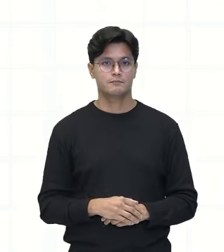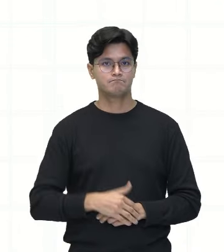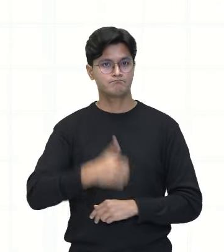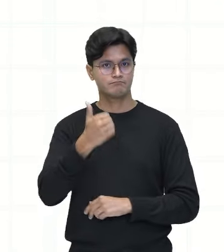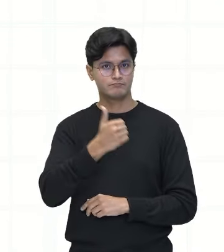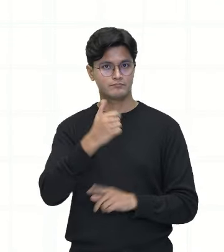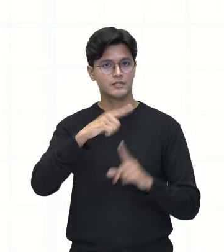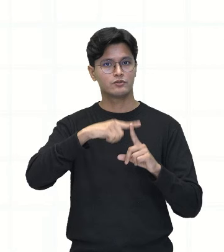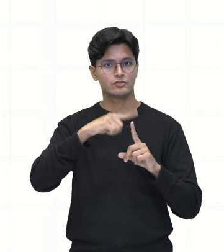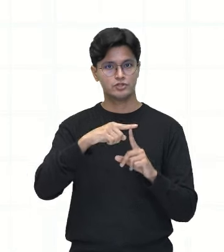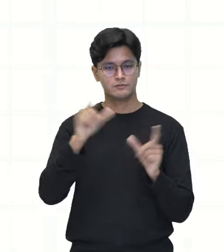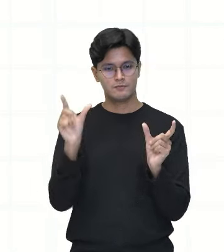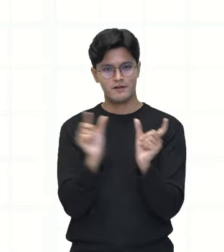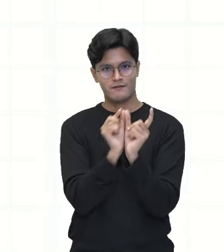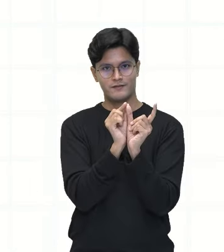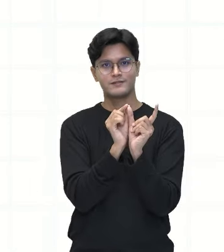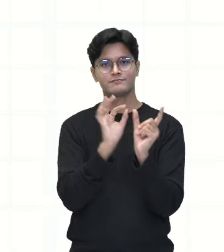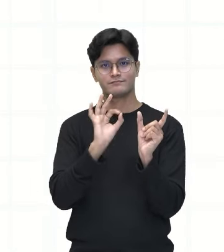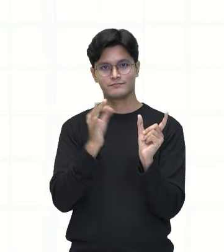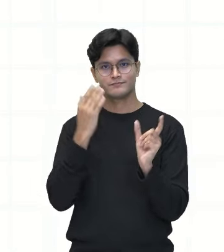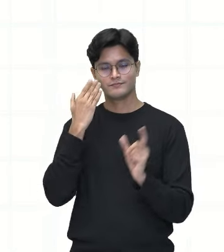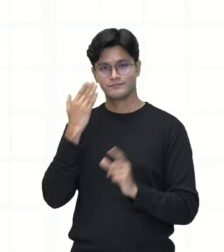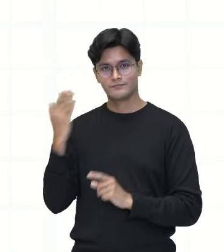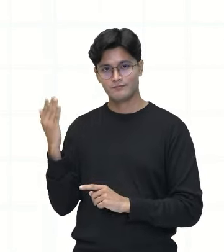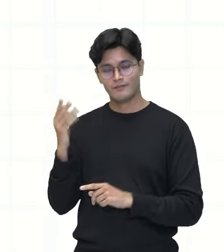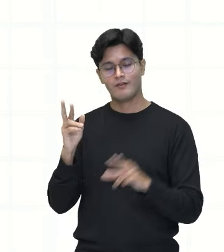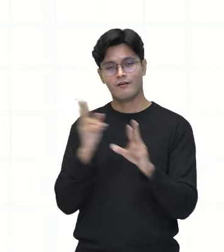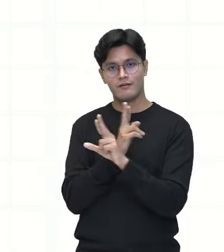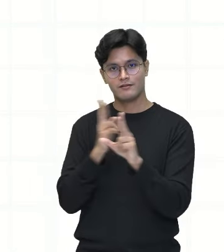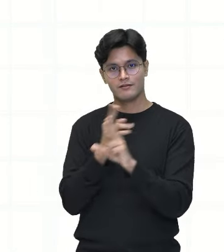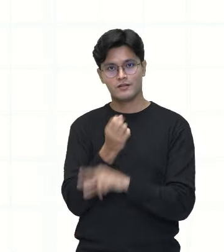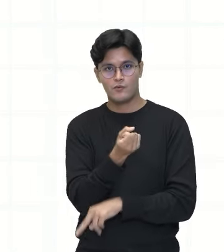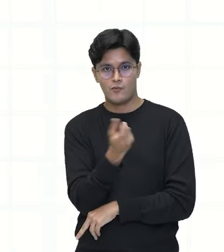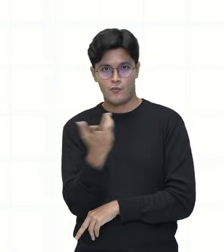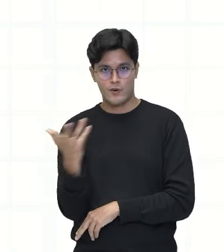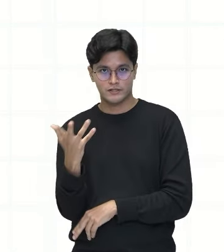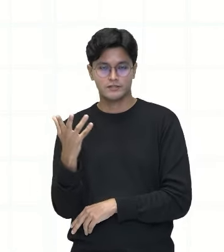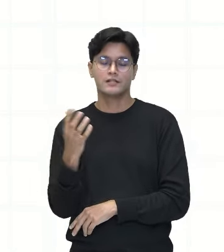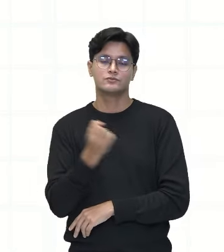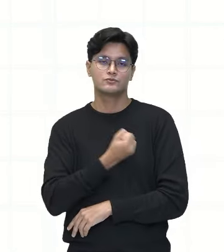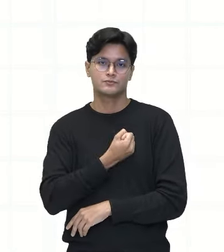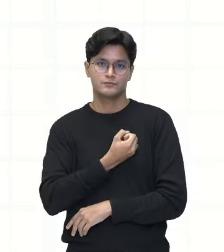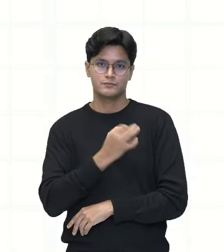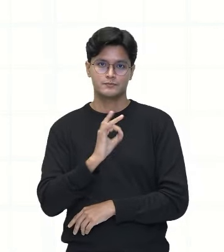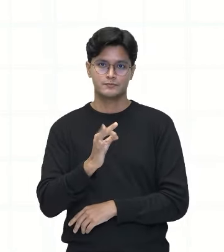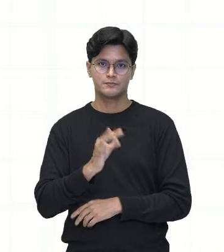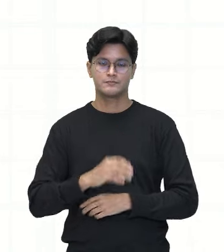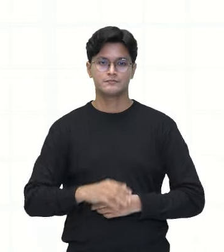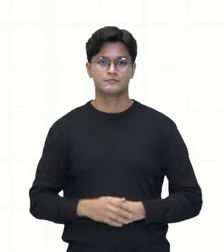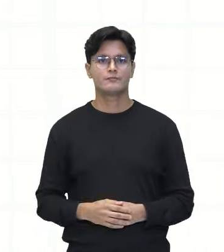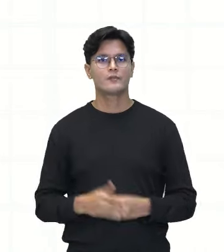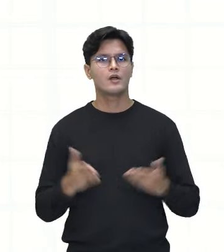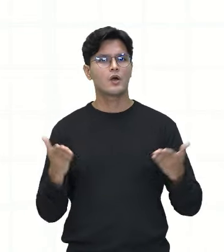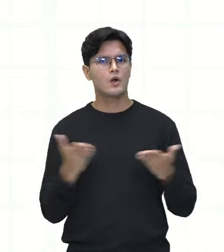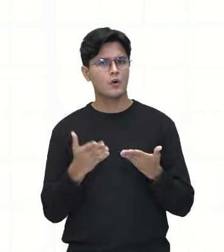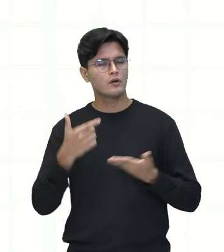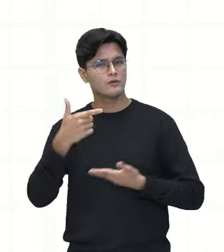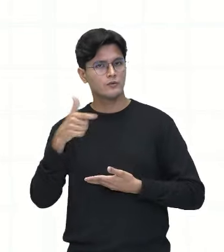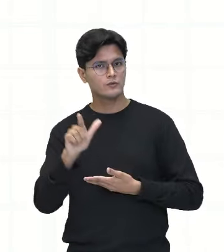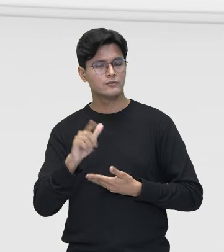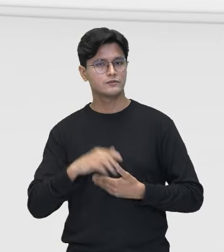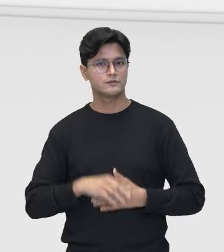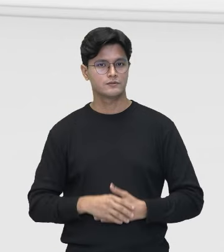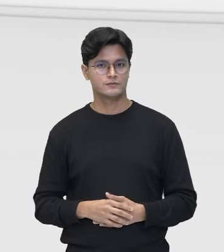de prefixo, né? De quantidade, be e tree. Vamos ver outros tipos a partir de agora também junto comigo.